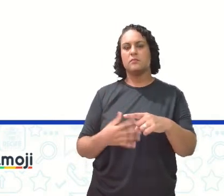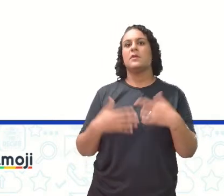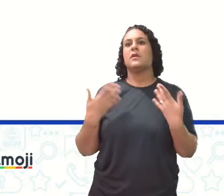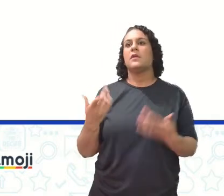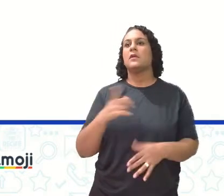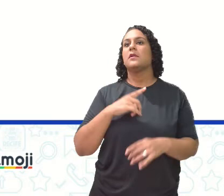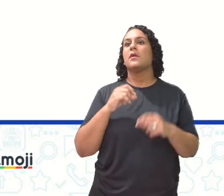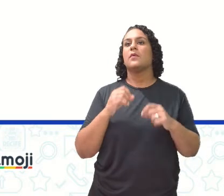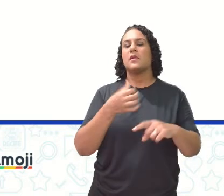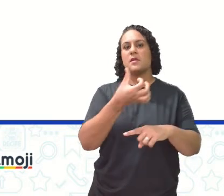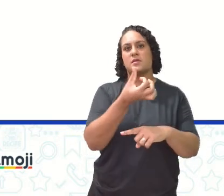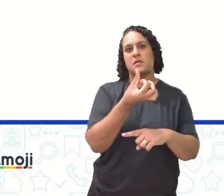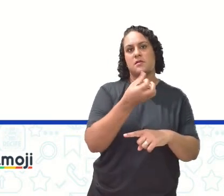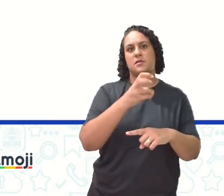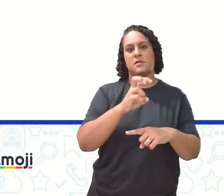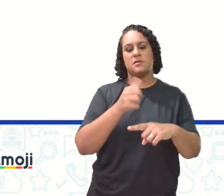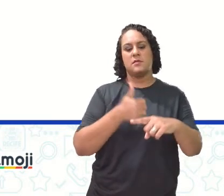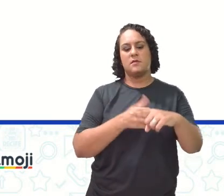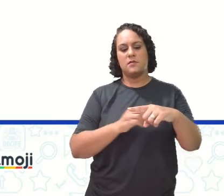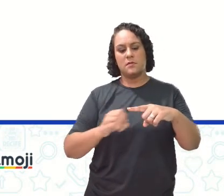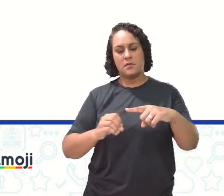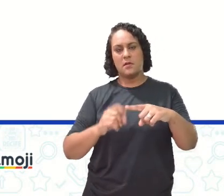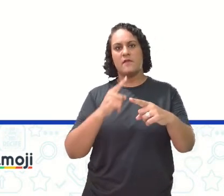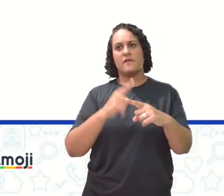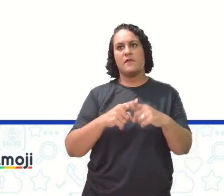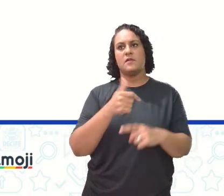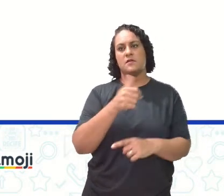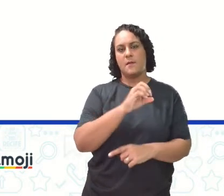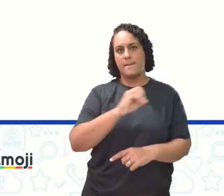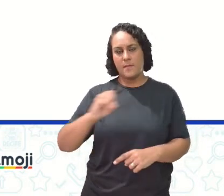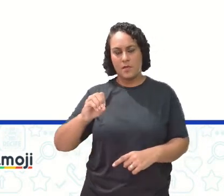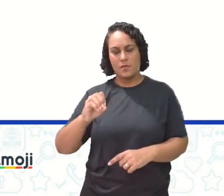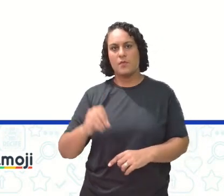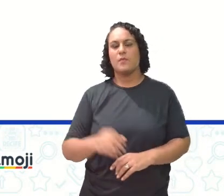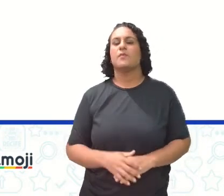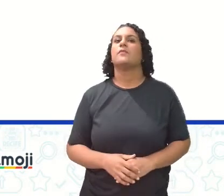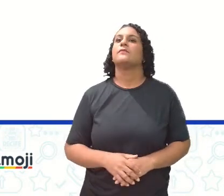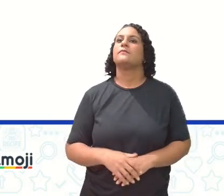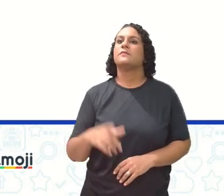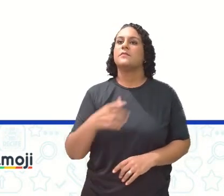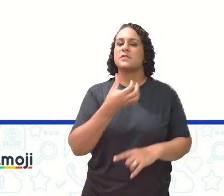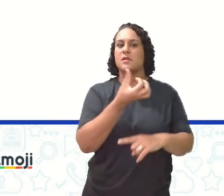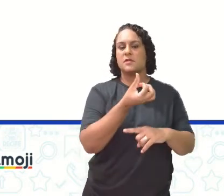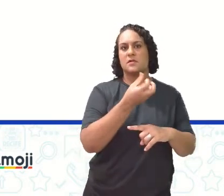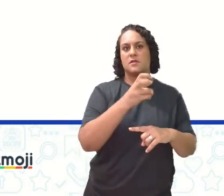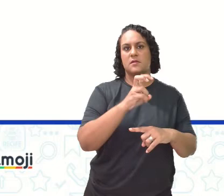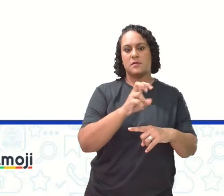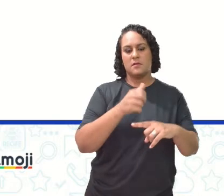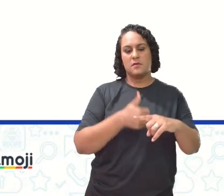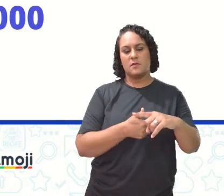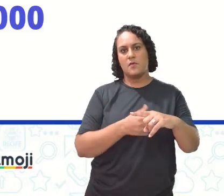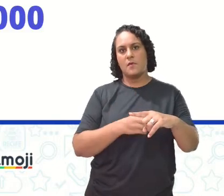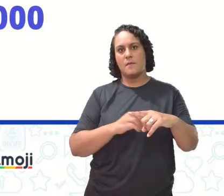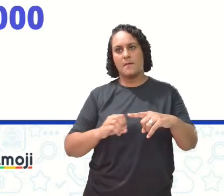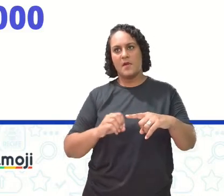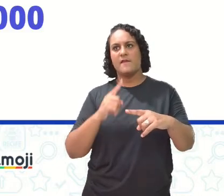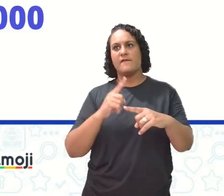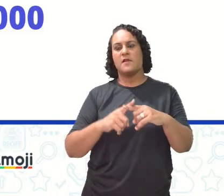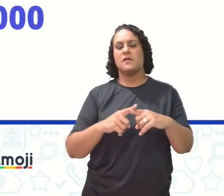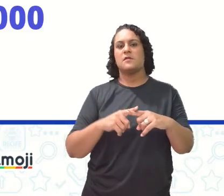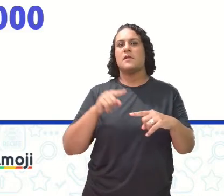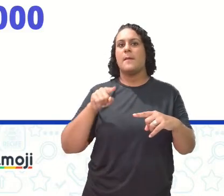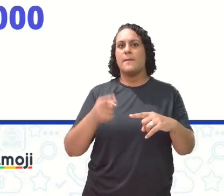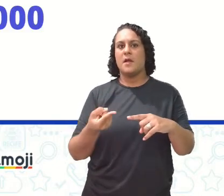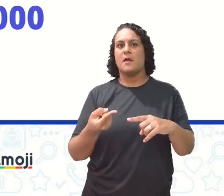centésimos vezes 100. Certo? Vezes 1.000, desculpa. Então, a gente tem aí, ó, 65 vezes 1.000 dá igual